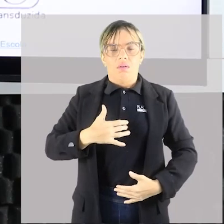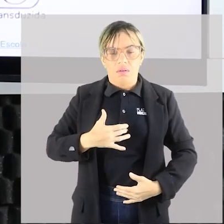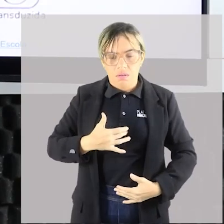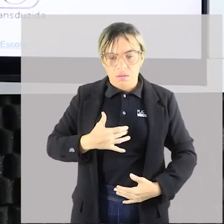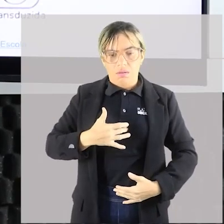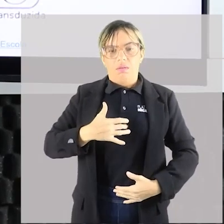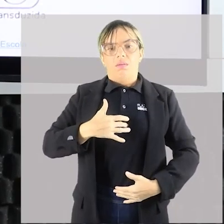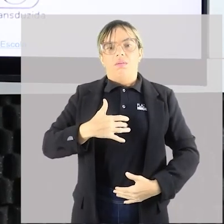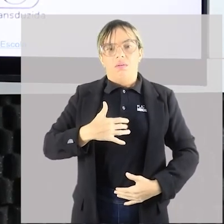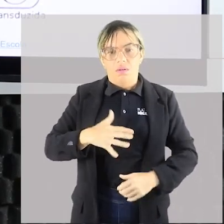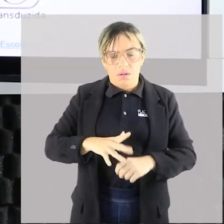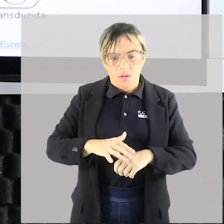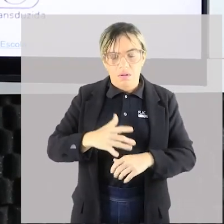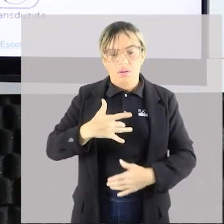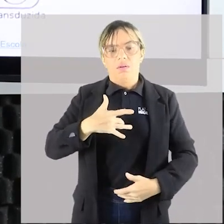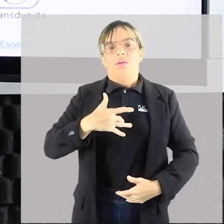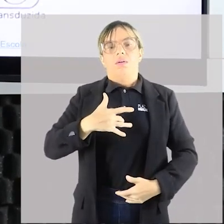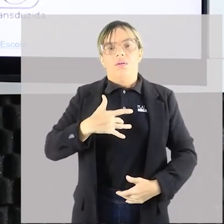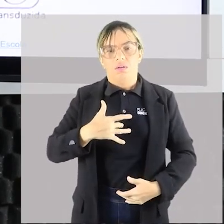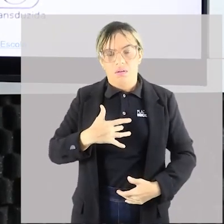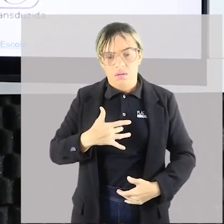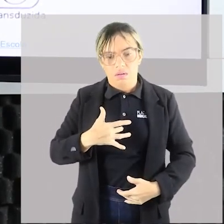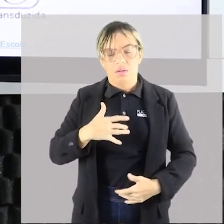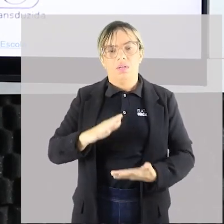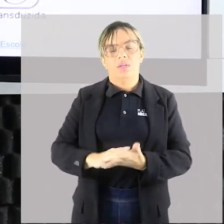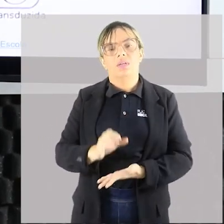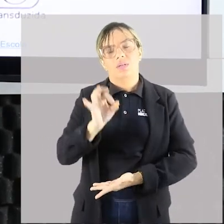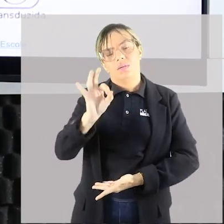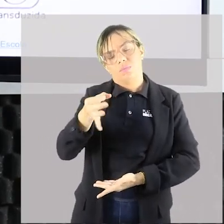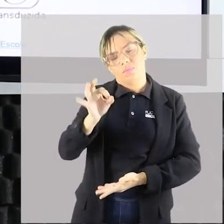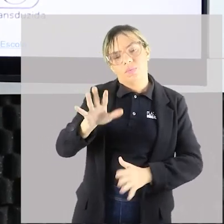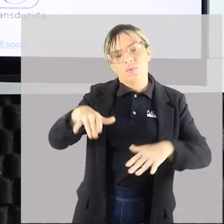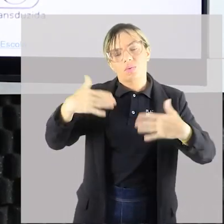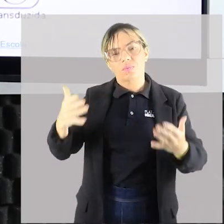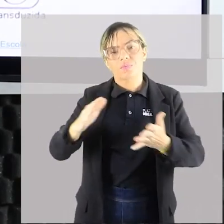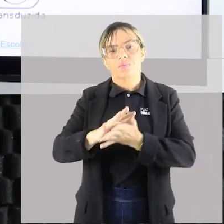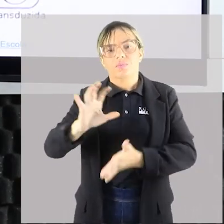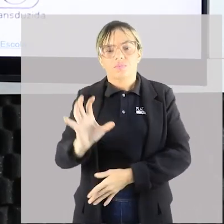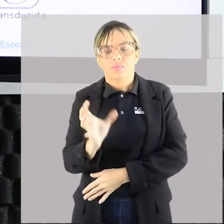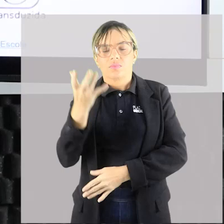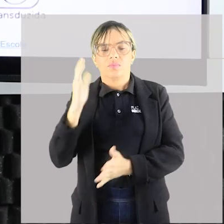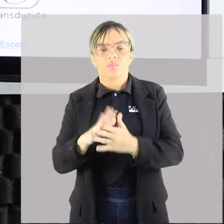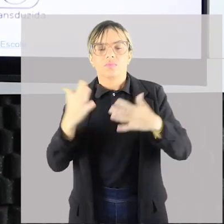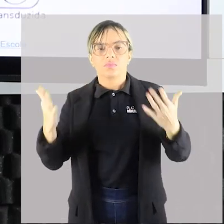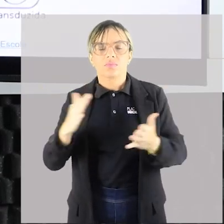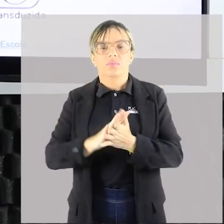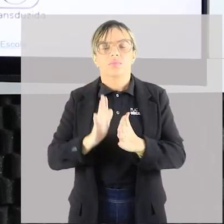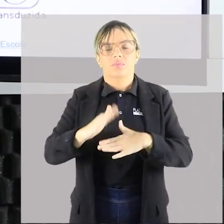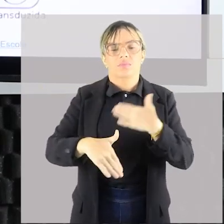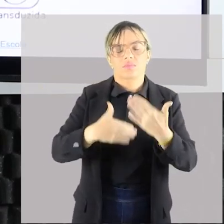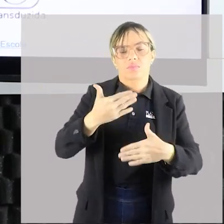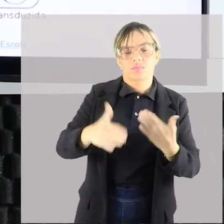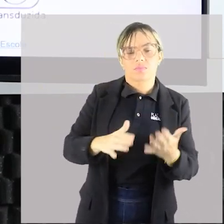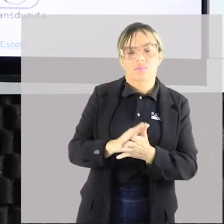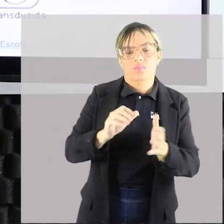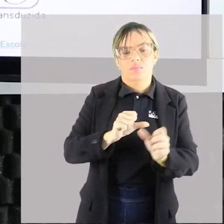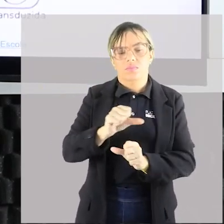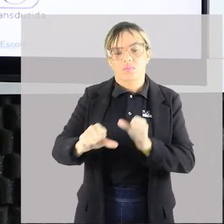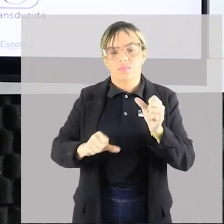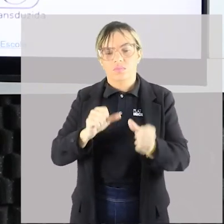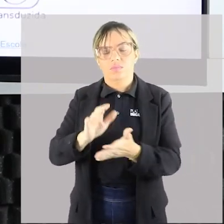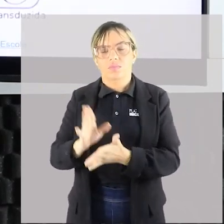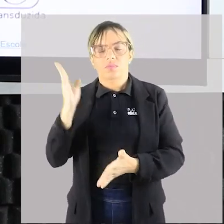bactérias ali que causam a tuberculose, tá certo? O que acontece nesse processo, né, de